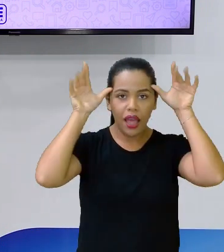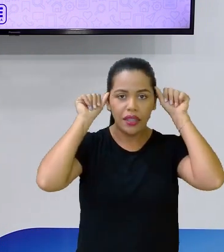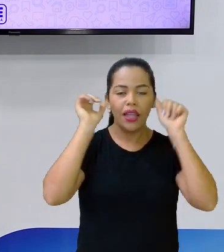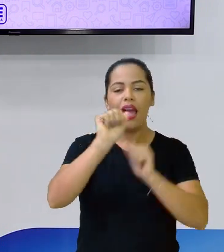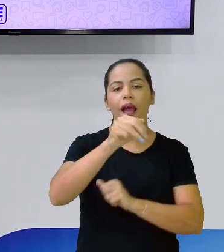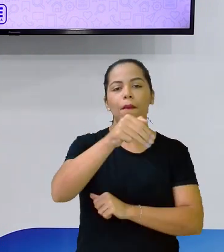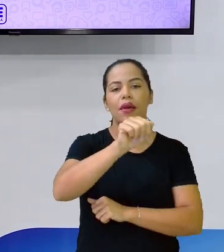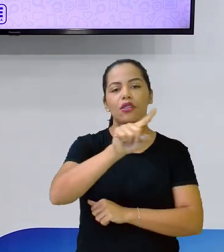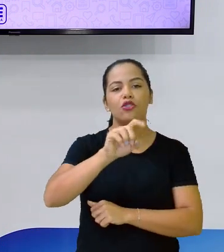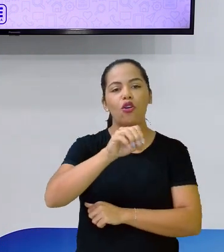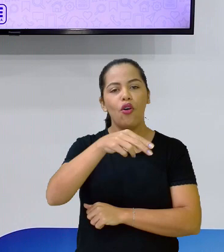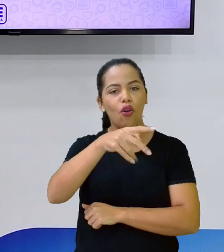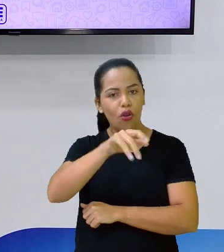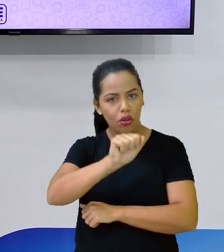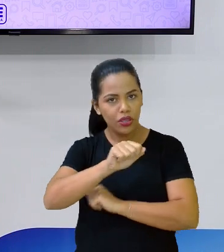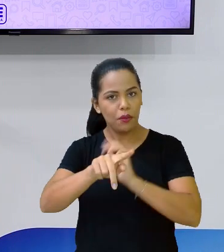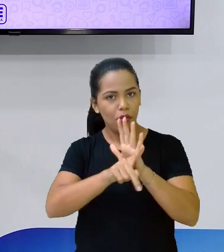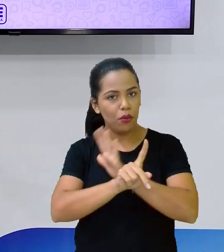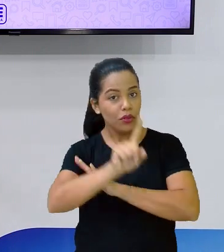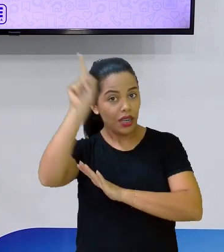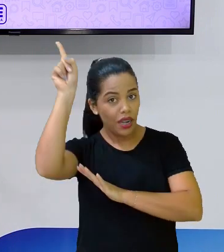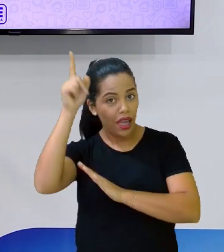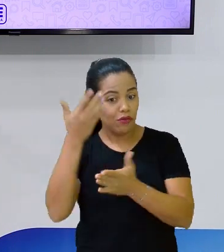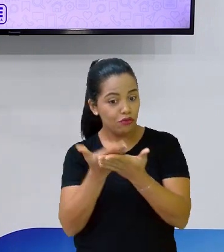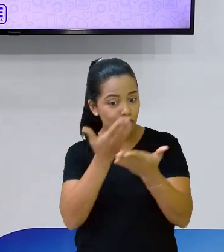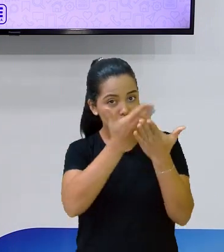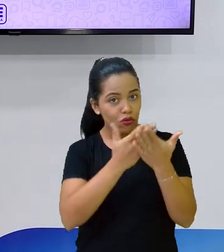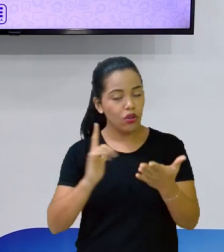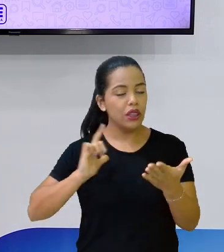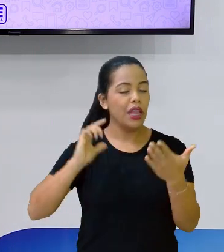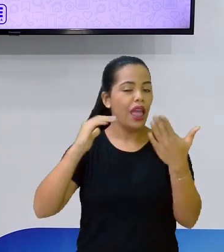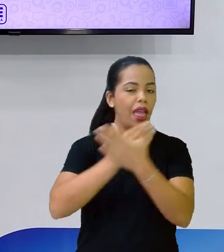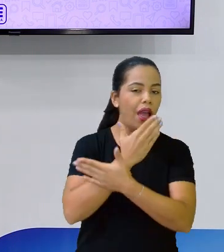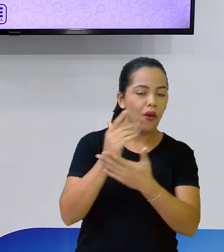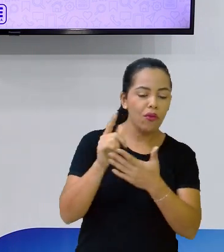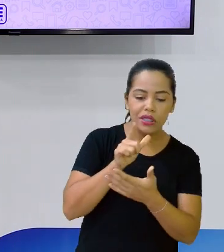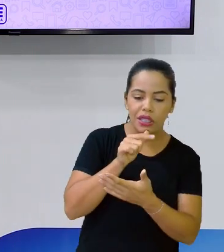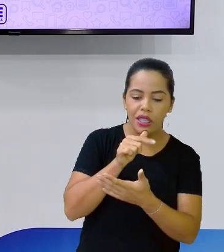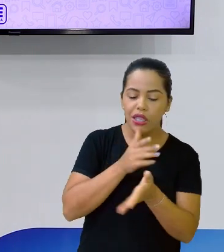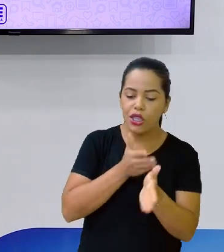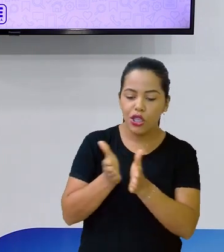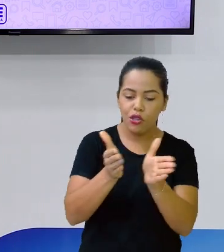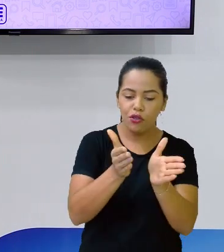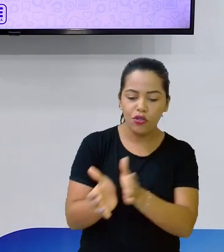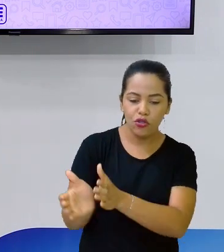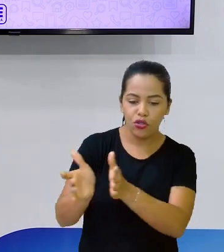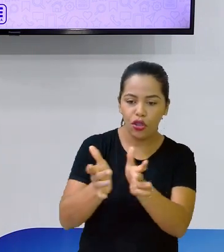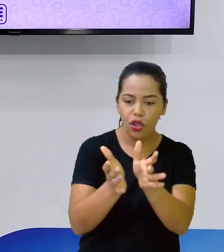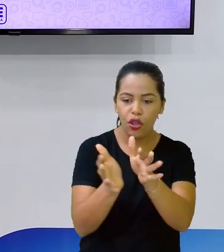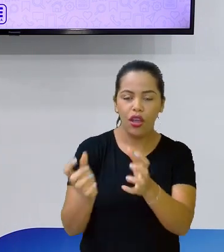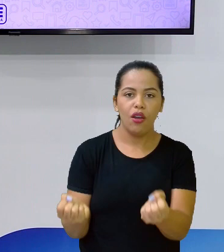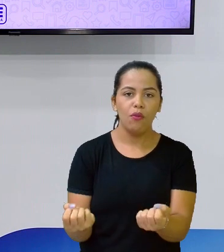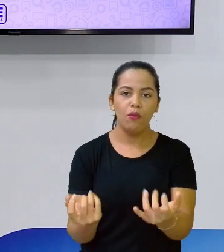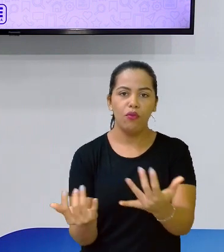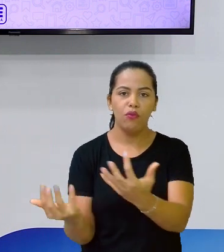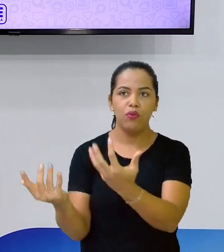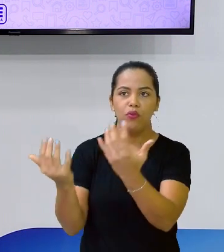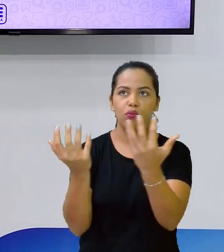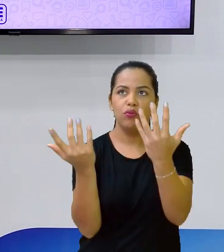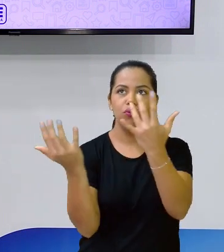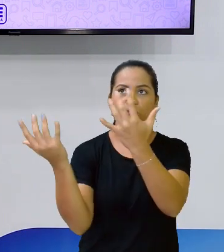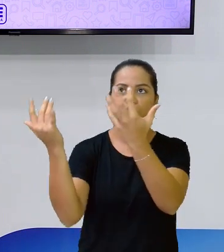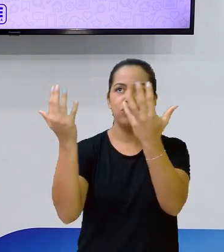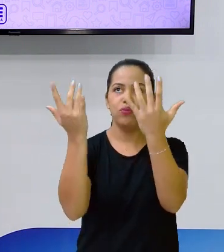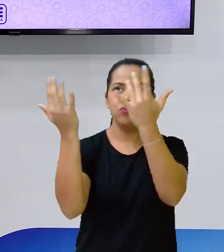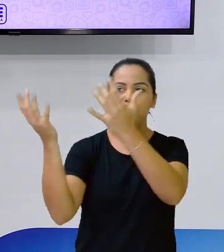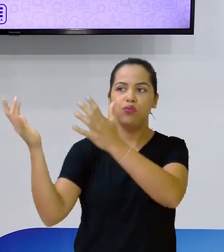umidade na Amazônia, que são rios que sobem numa grande quantidade de água, essa evaporação, e eles vão